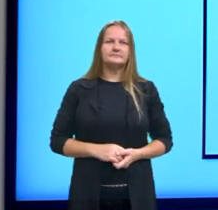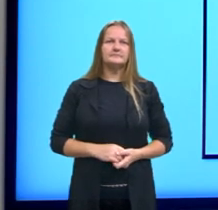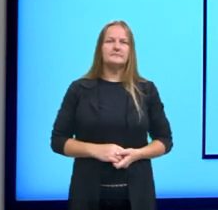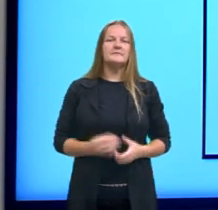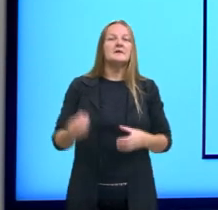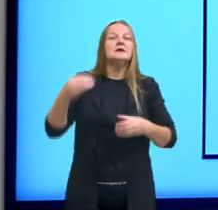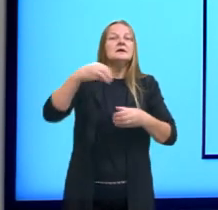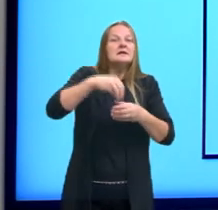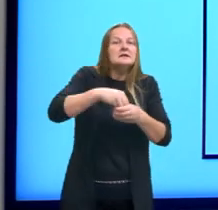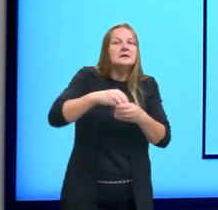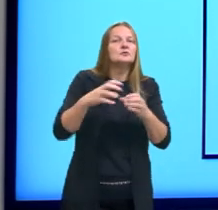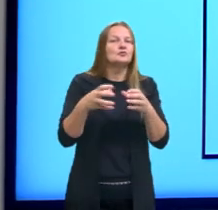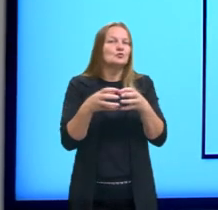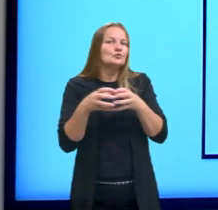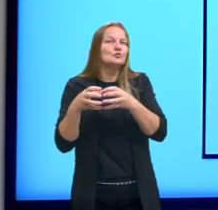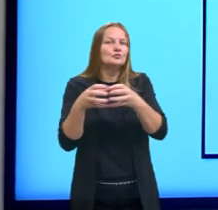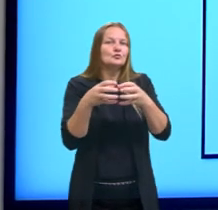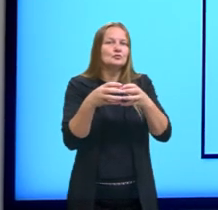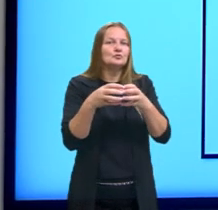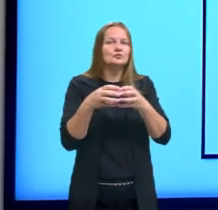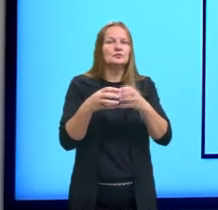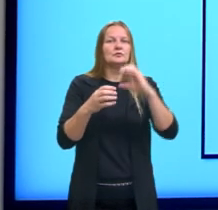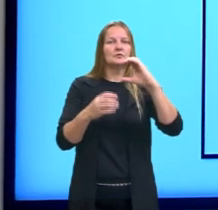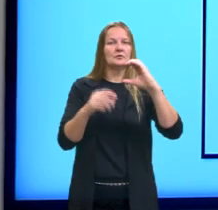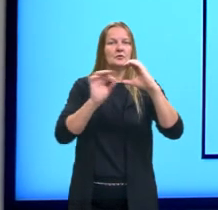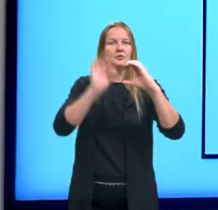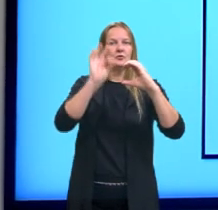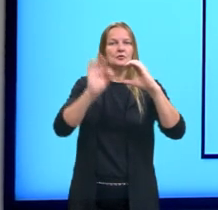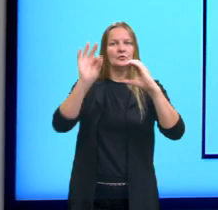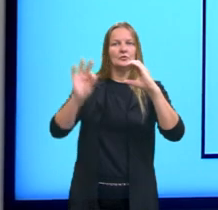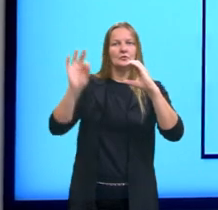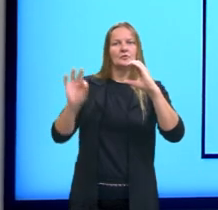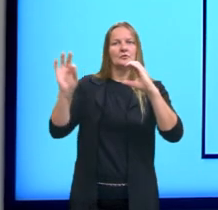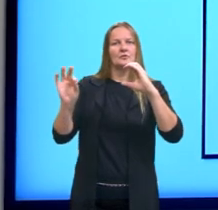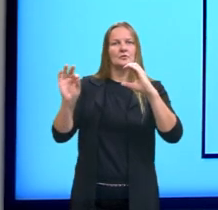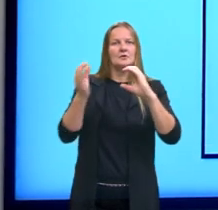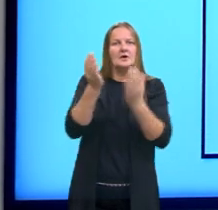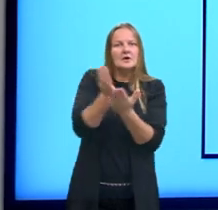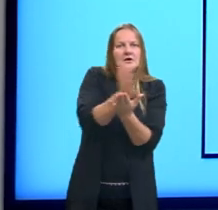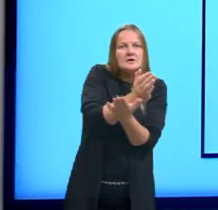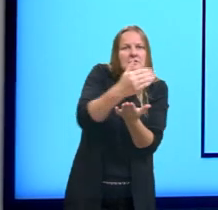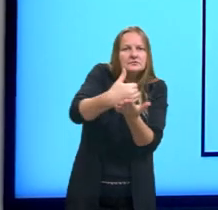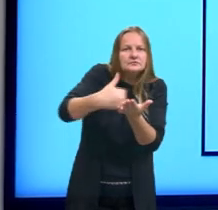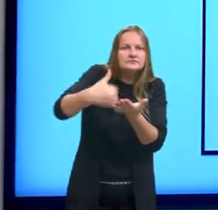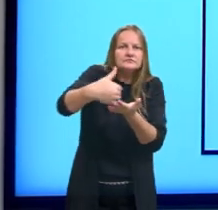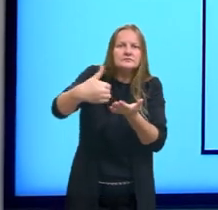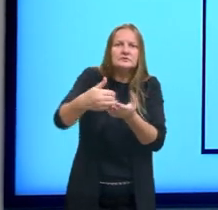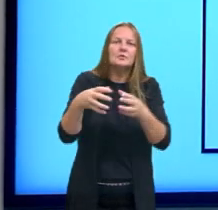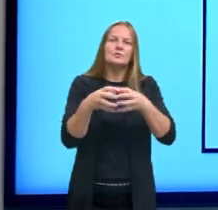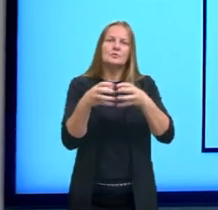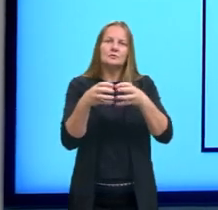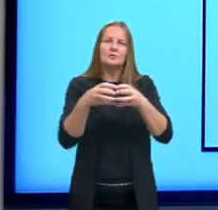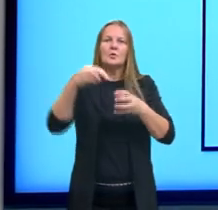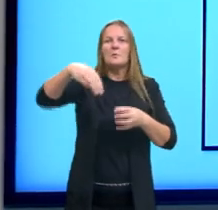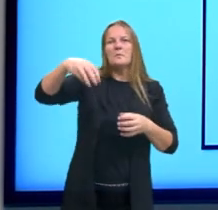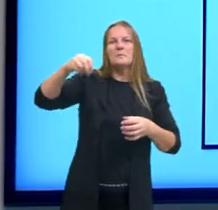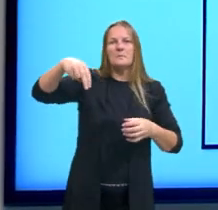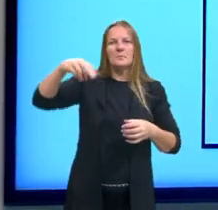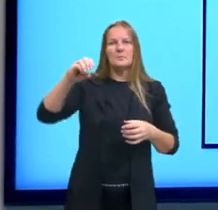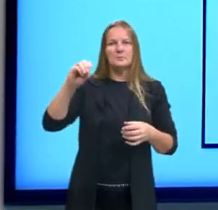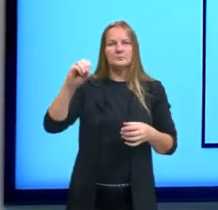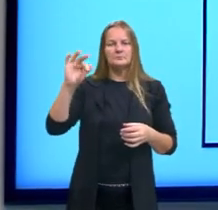vento então do esquadro gramas nós temos grupos como o grupo monofilético